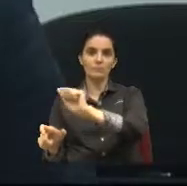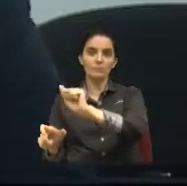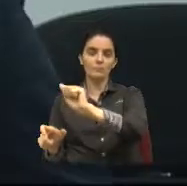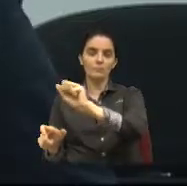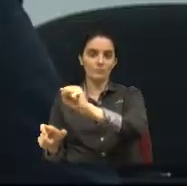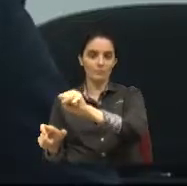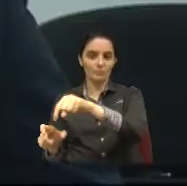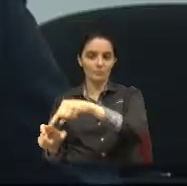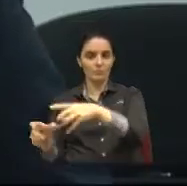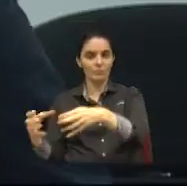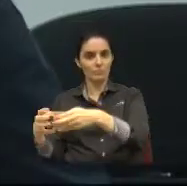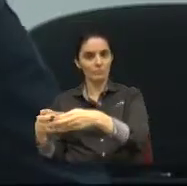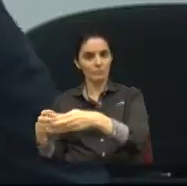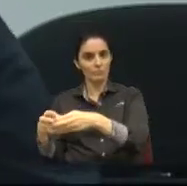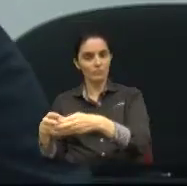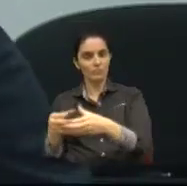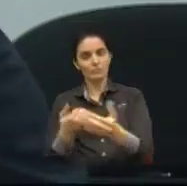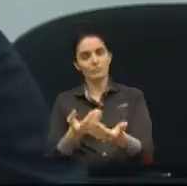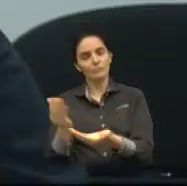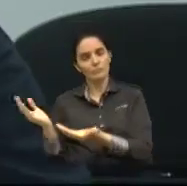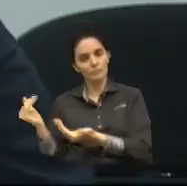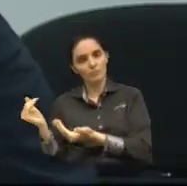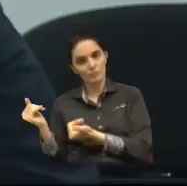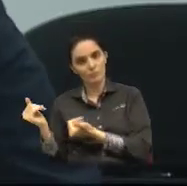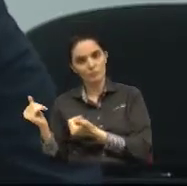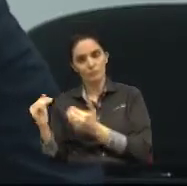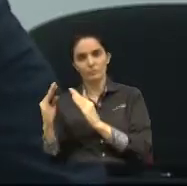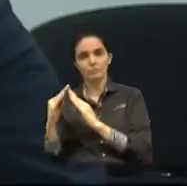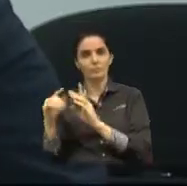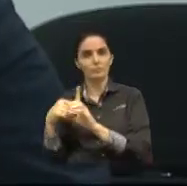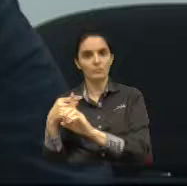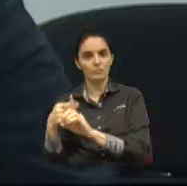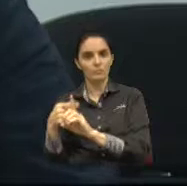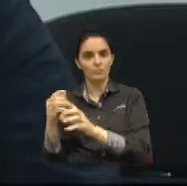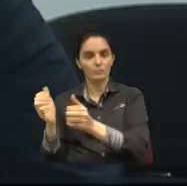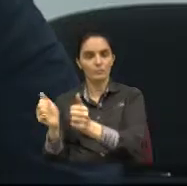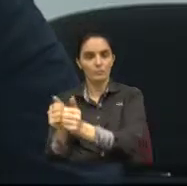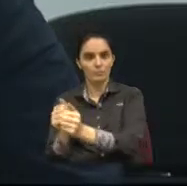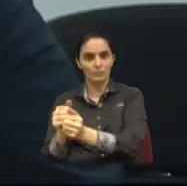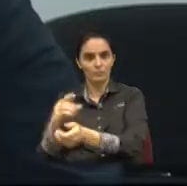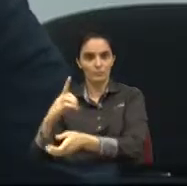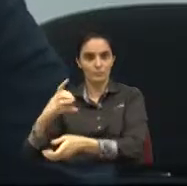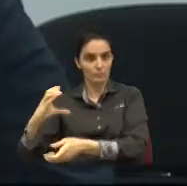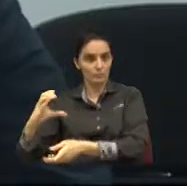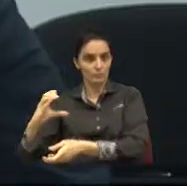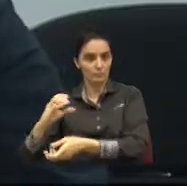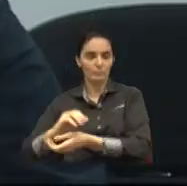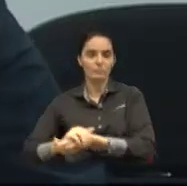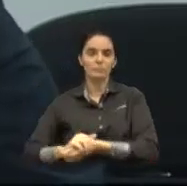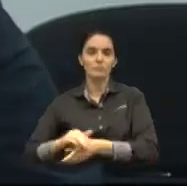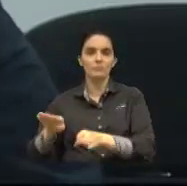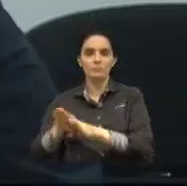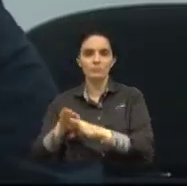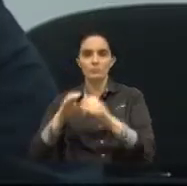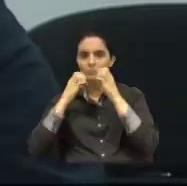o grupo de jovens da igreja, passou pelo diaconato, foi evangelista